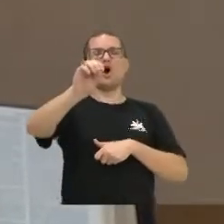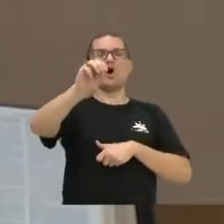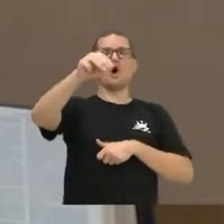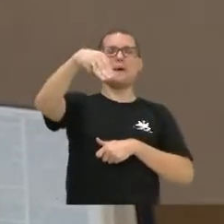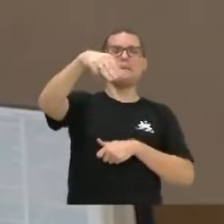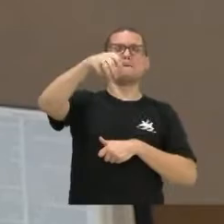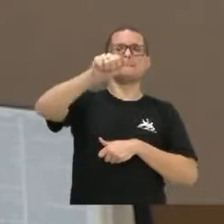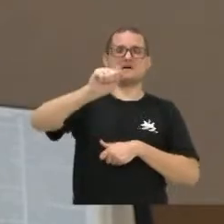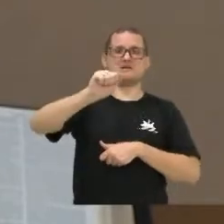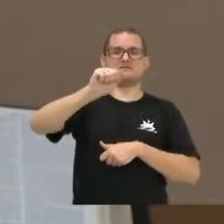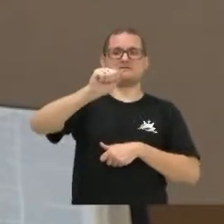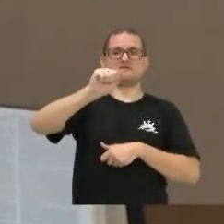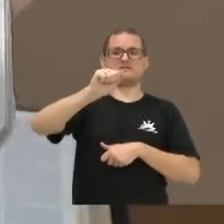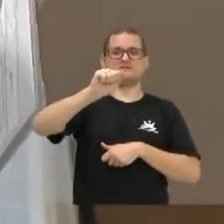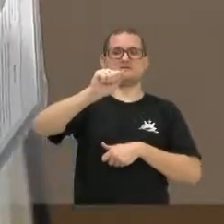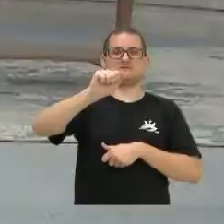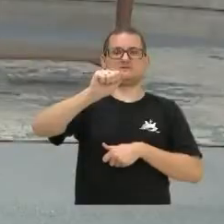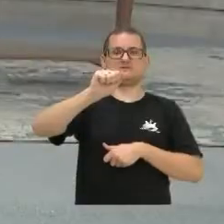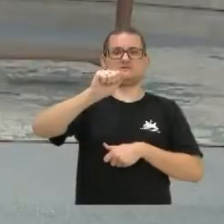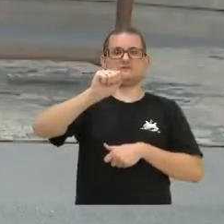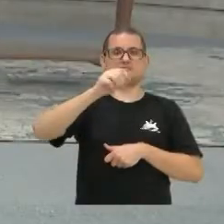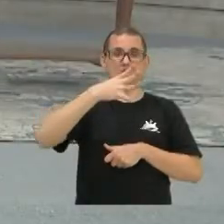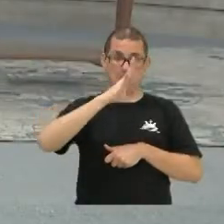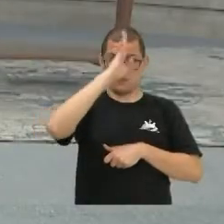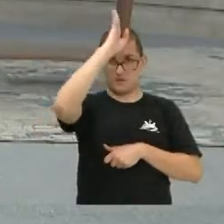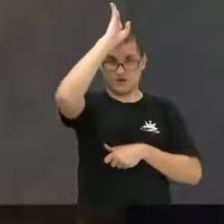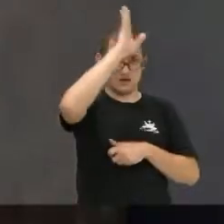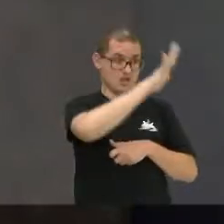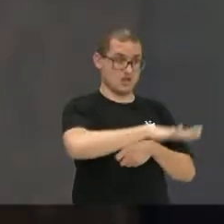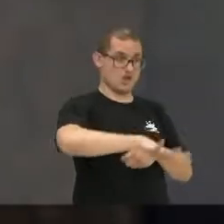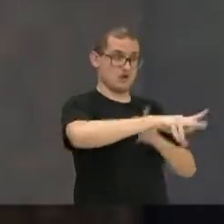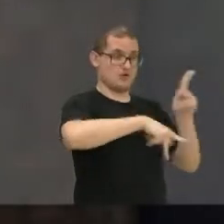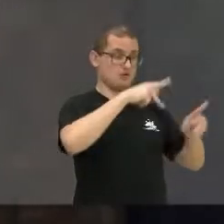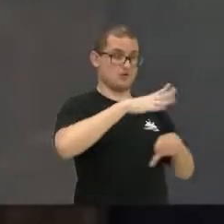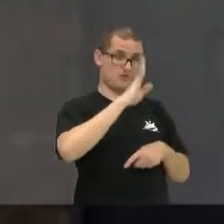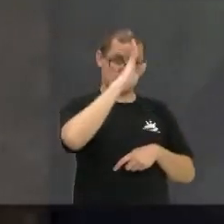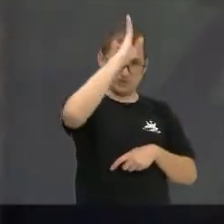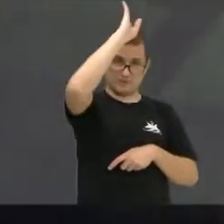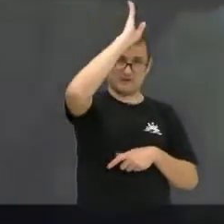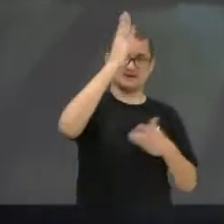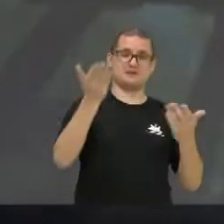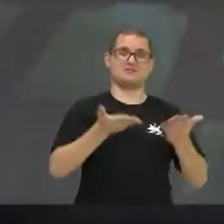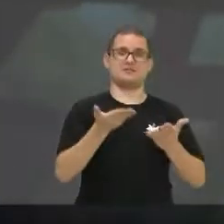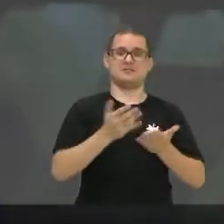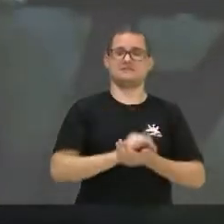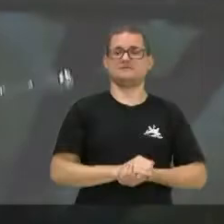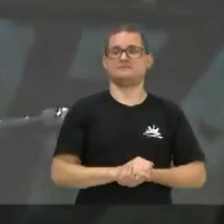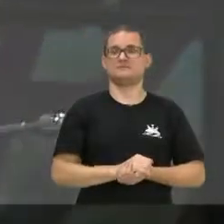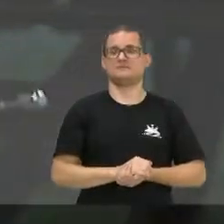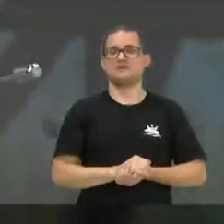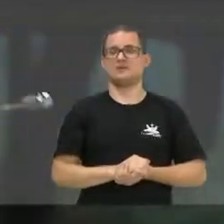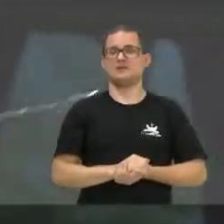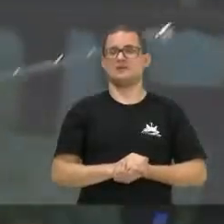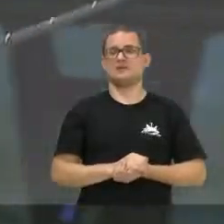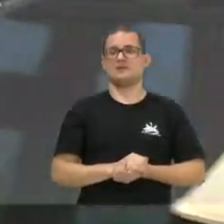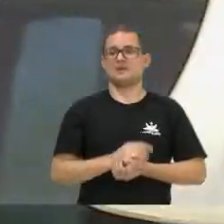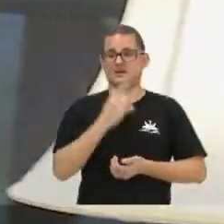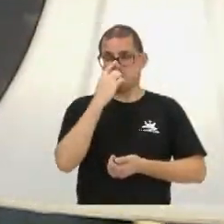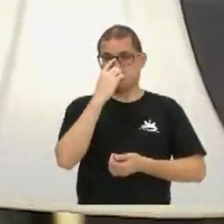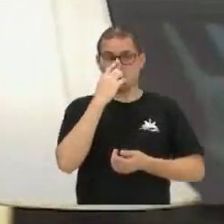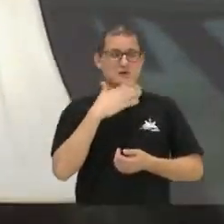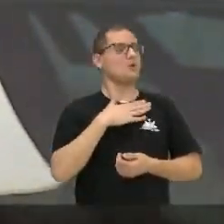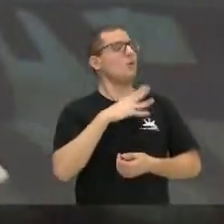escritor é o império romano de agora no tempo do escrito eu gostaria que você fosse